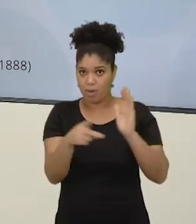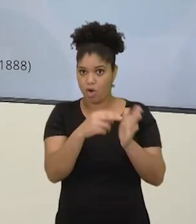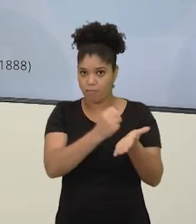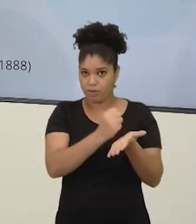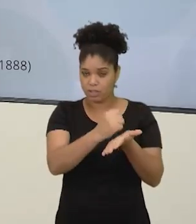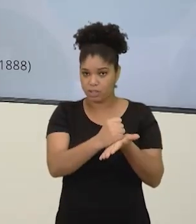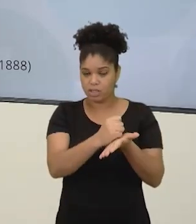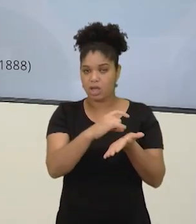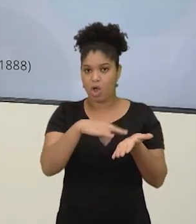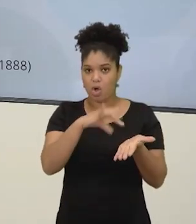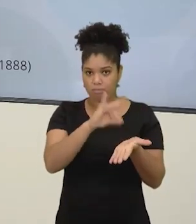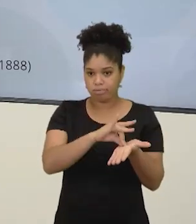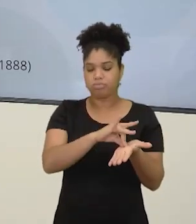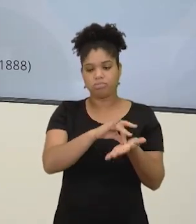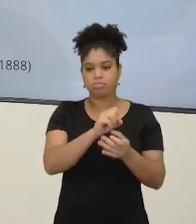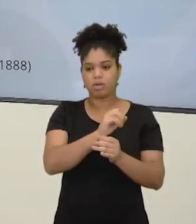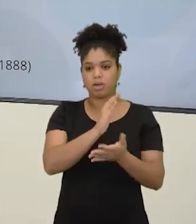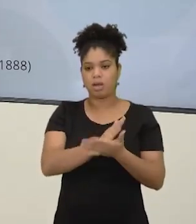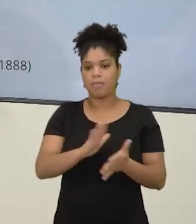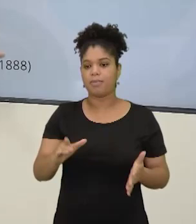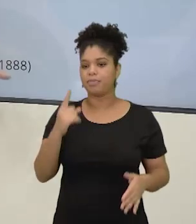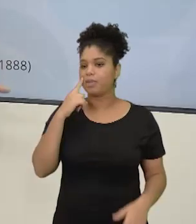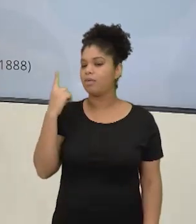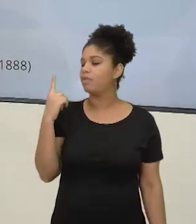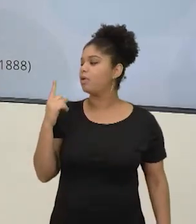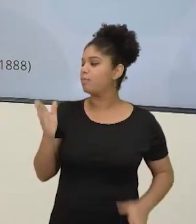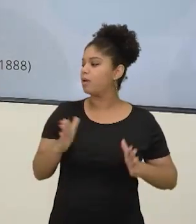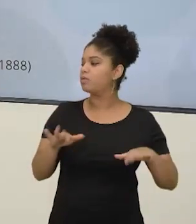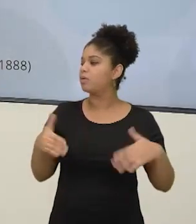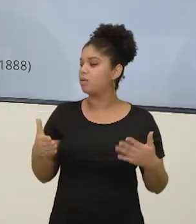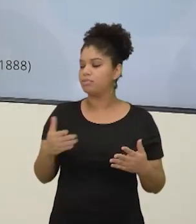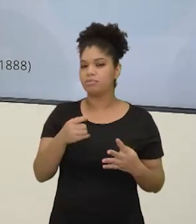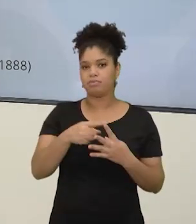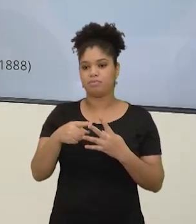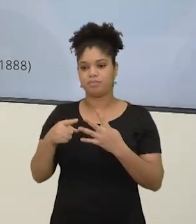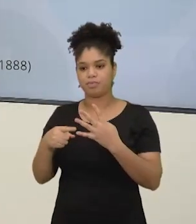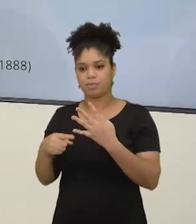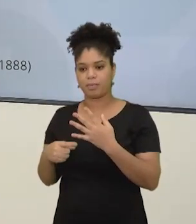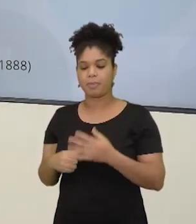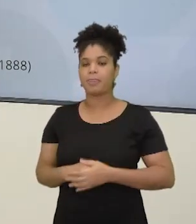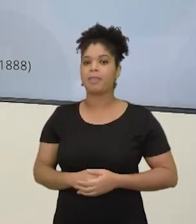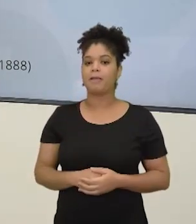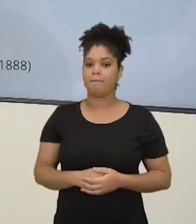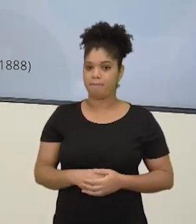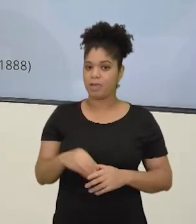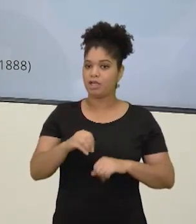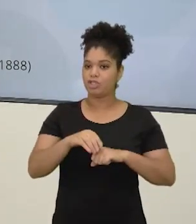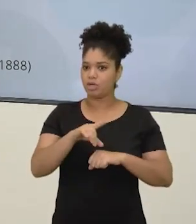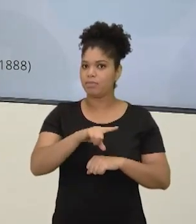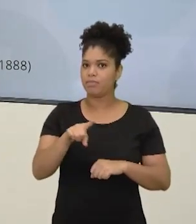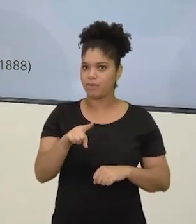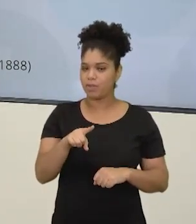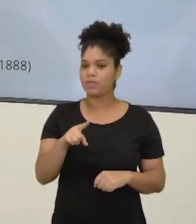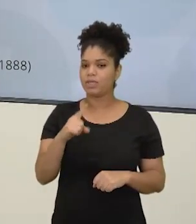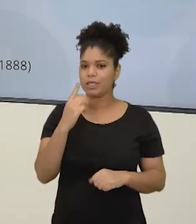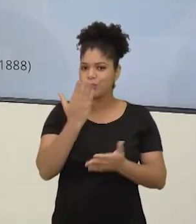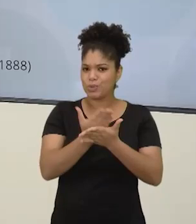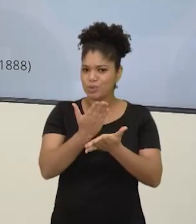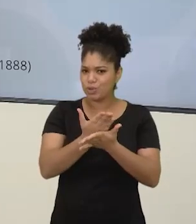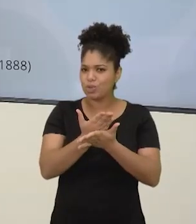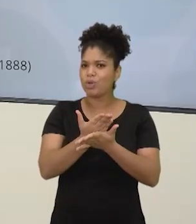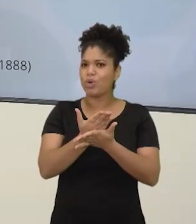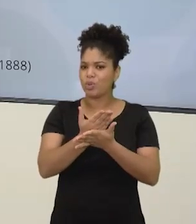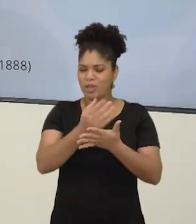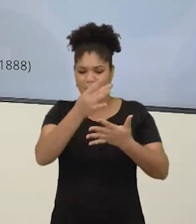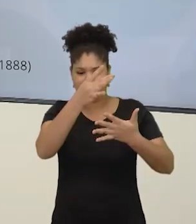né? De 50, 71, 85 e 88. Certo? Eu recomendo grandemente, fortemente, que vocês estudem